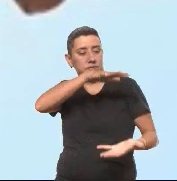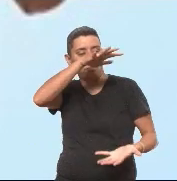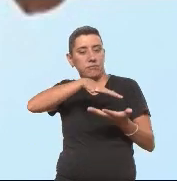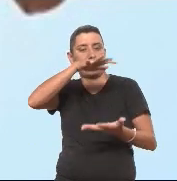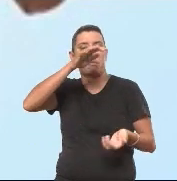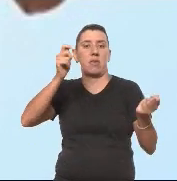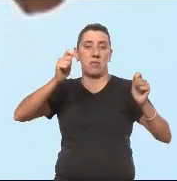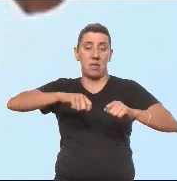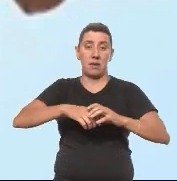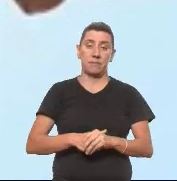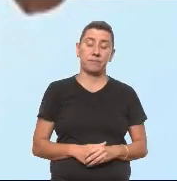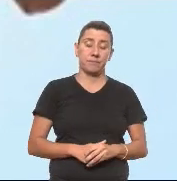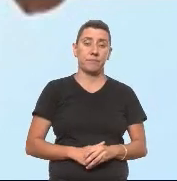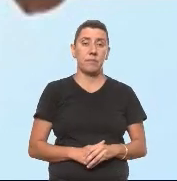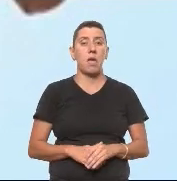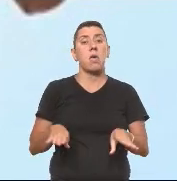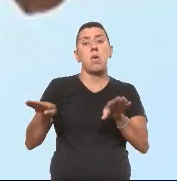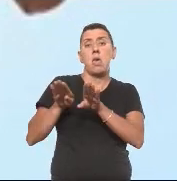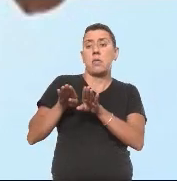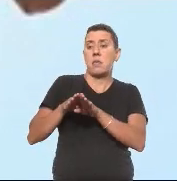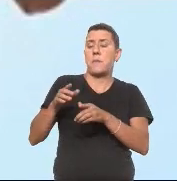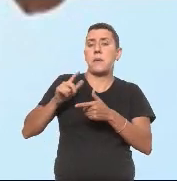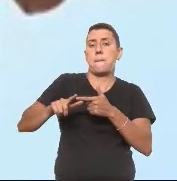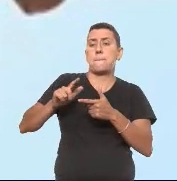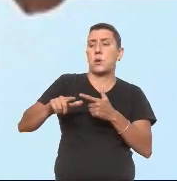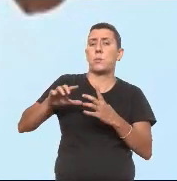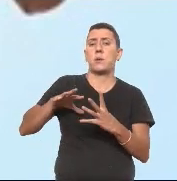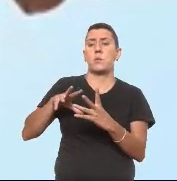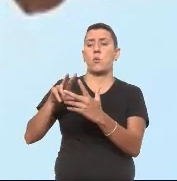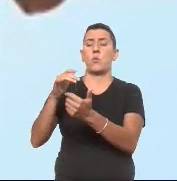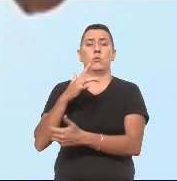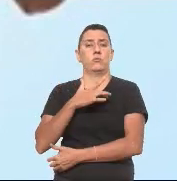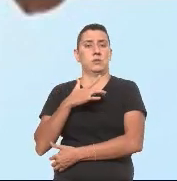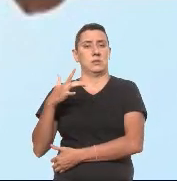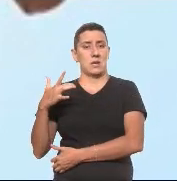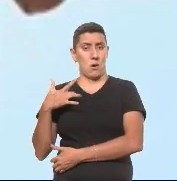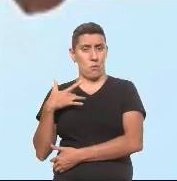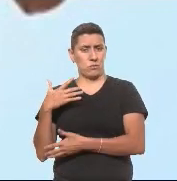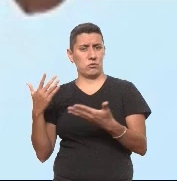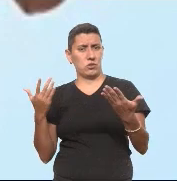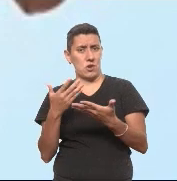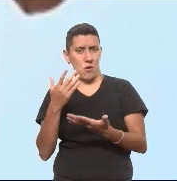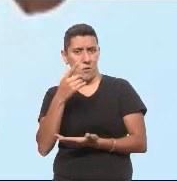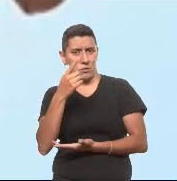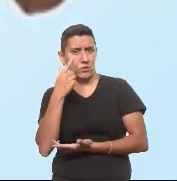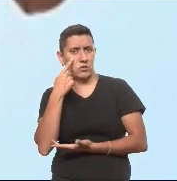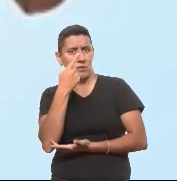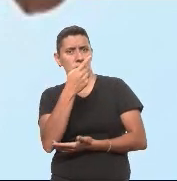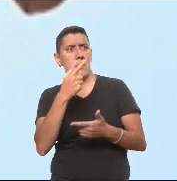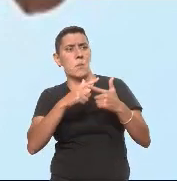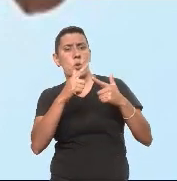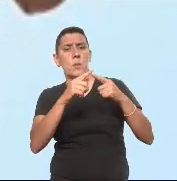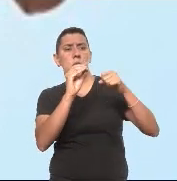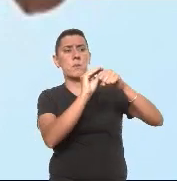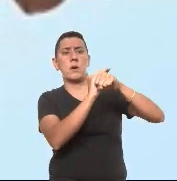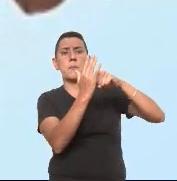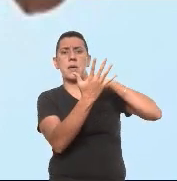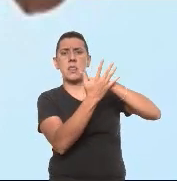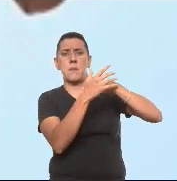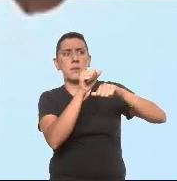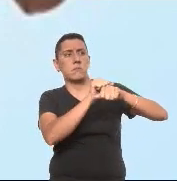problemas globais de saúde a gente tá vivendo hoje uma pandemia em que a tecnologia é fundamental para o controle o